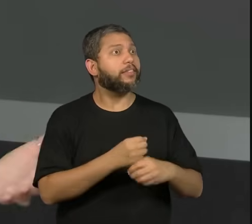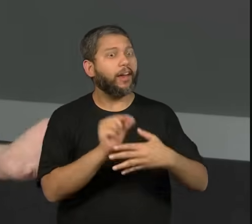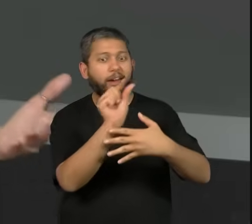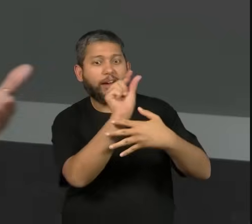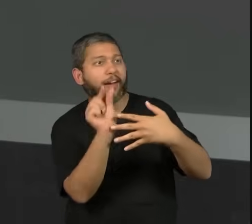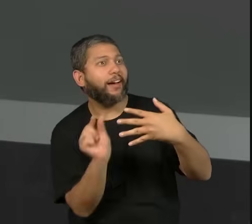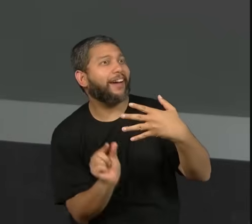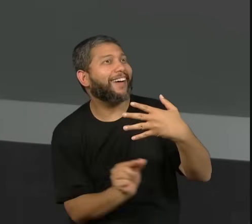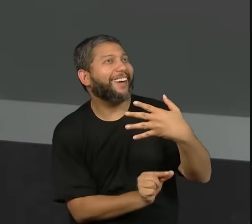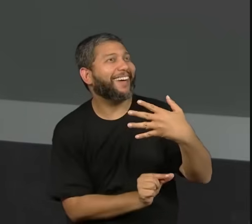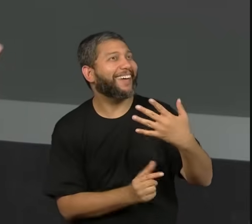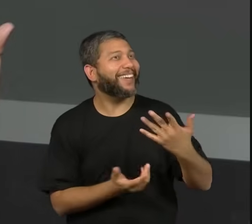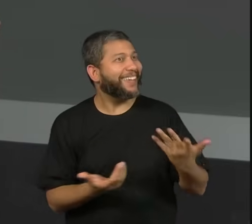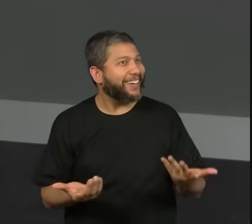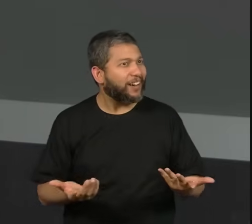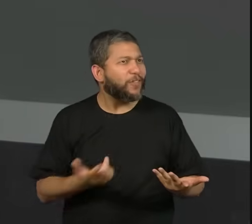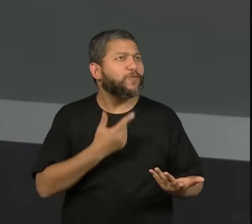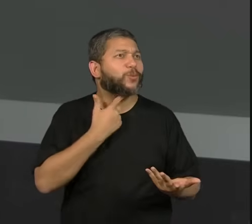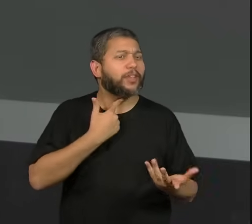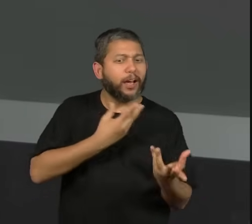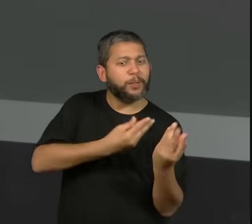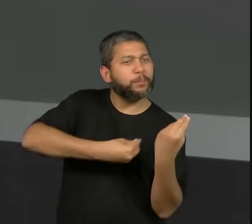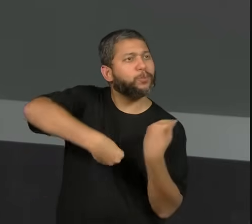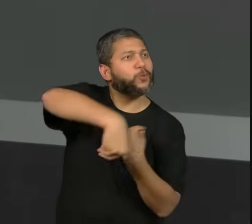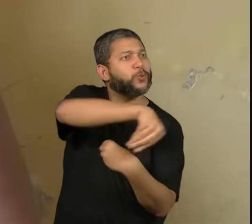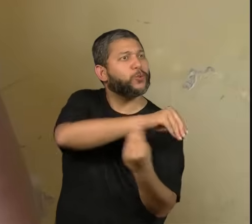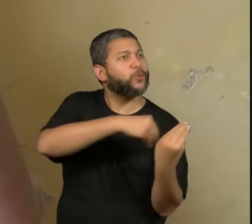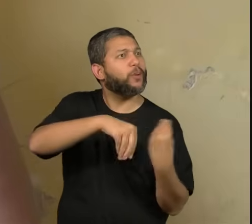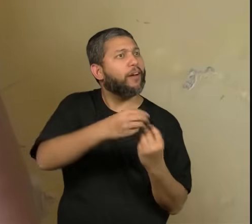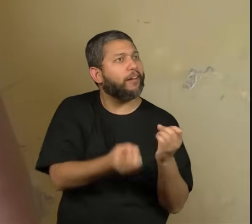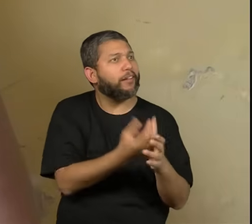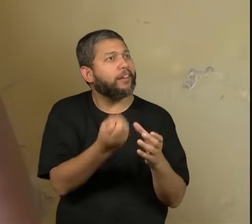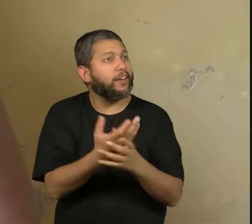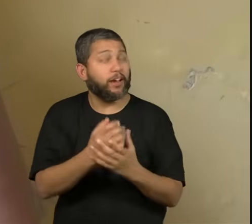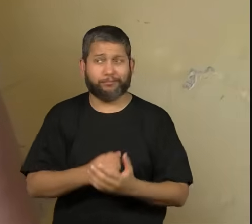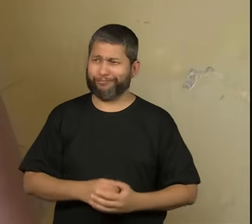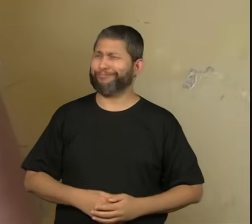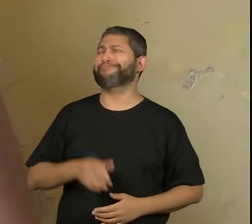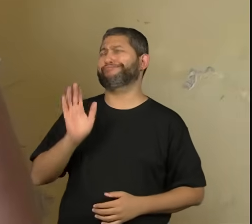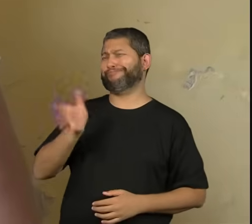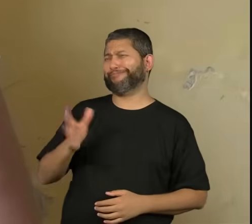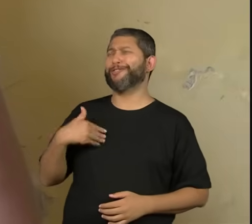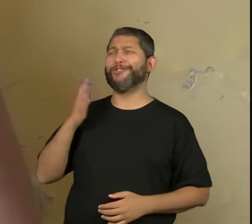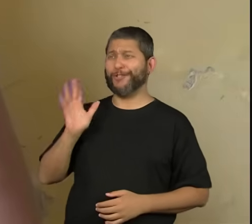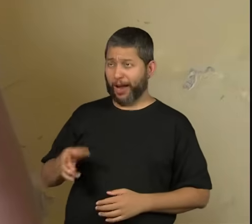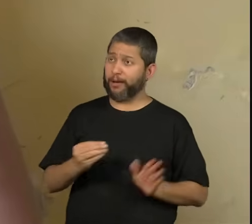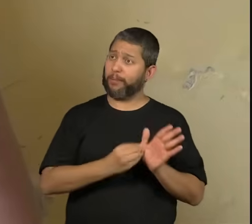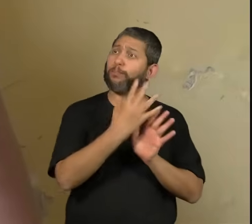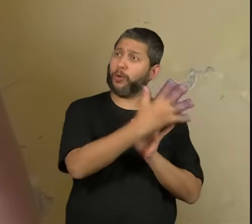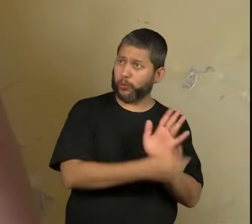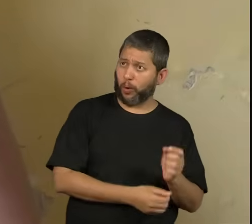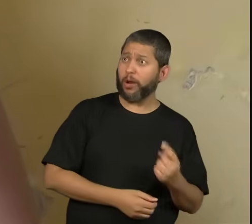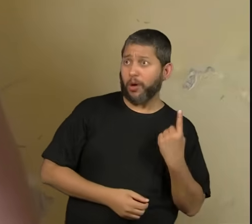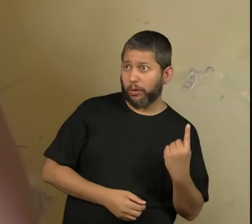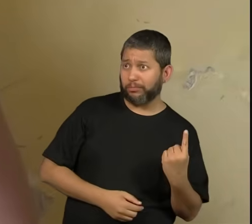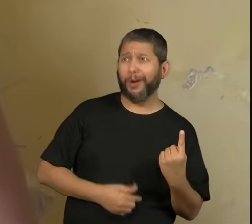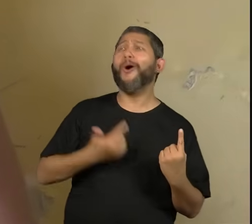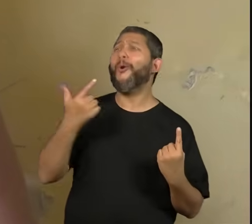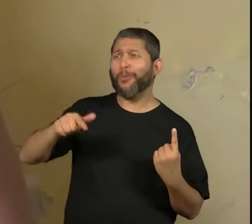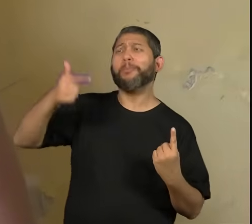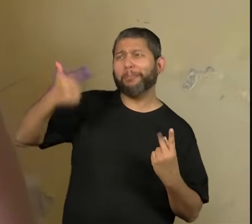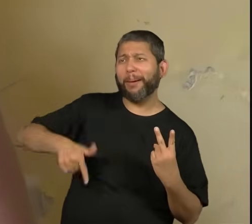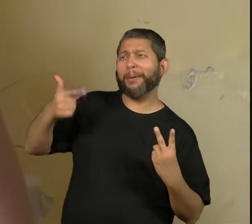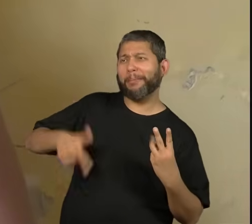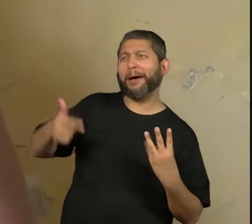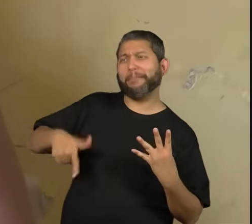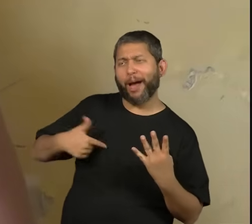de levar, de misturar isso com o cordel? Já estou trabalhando nisso e em breve a gente pode ver mais trabalhos